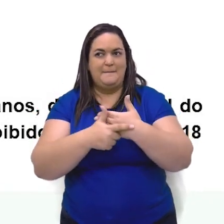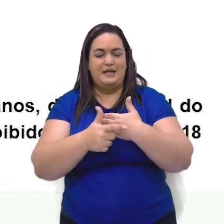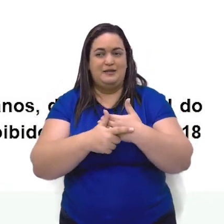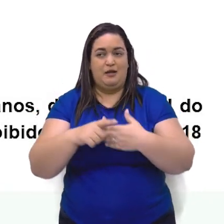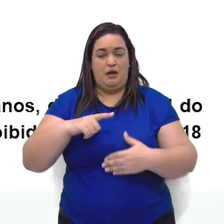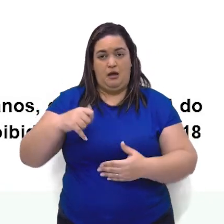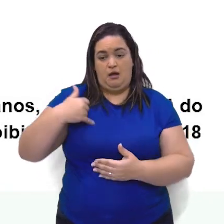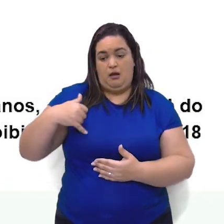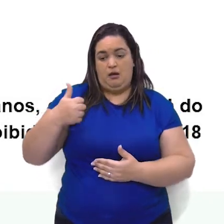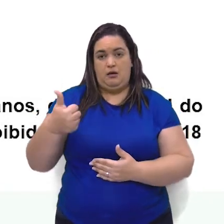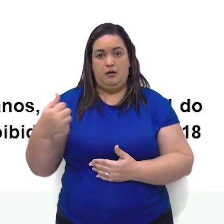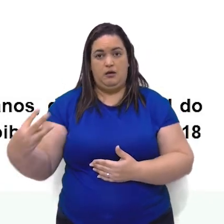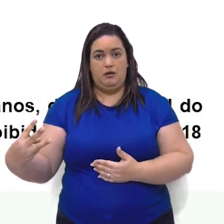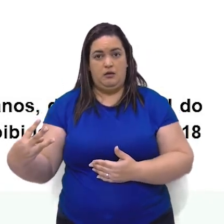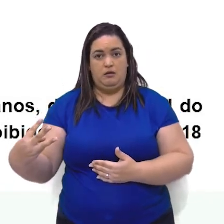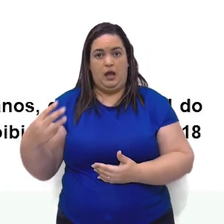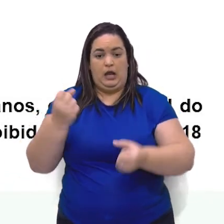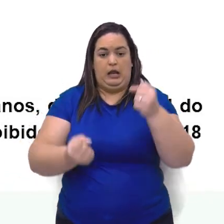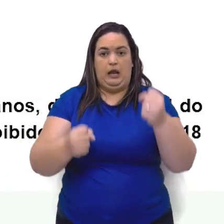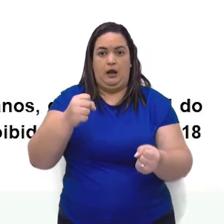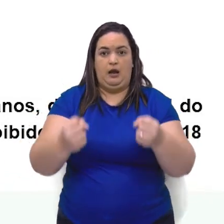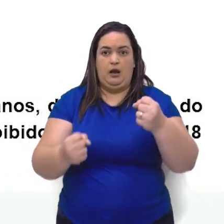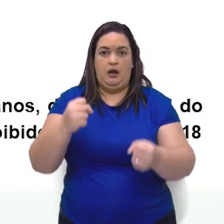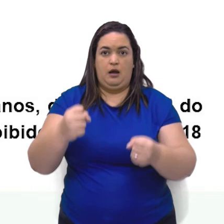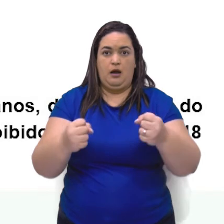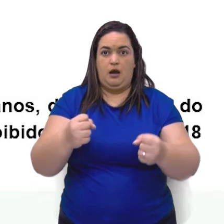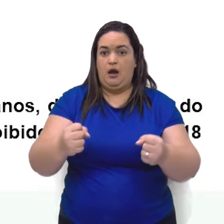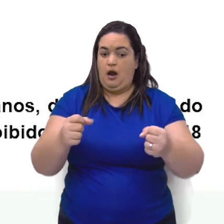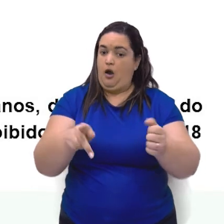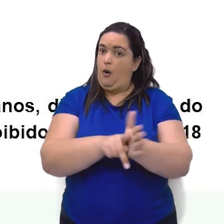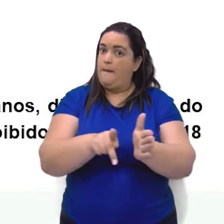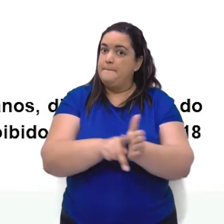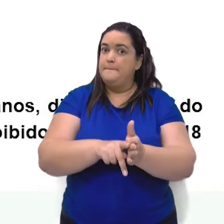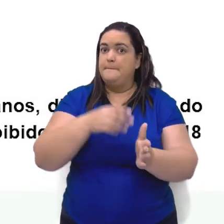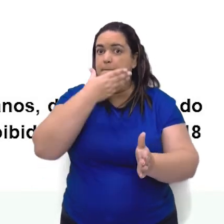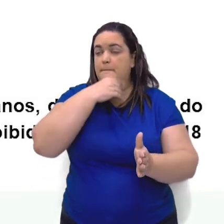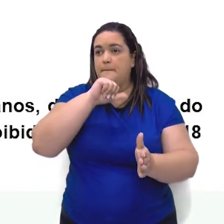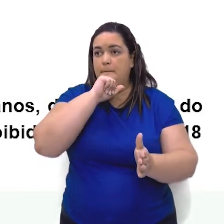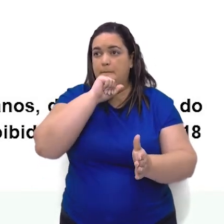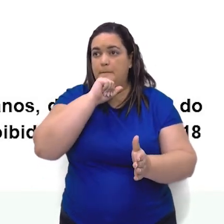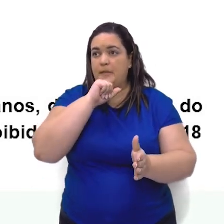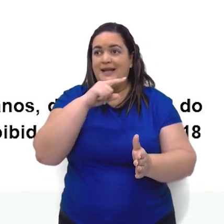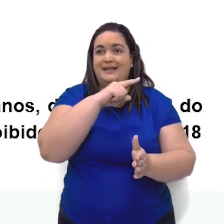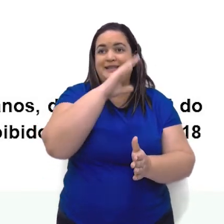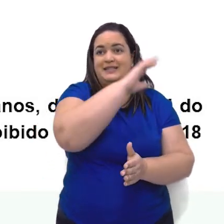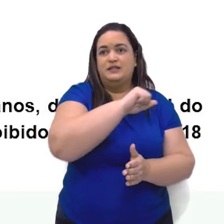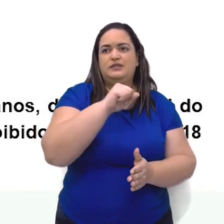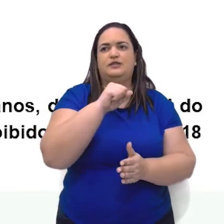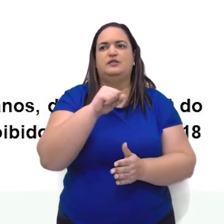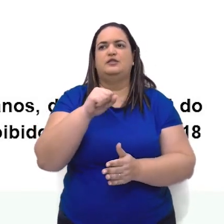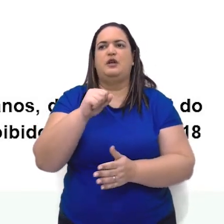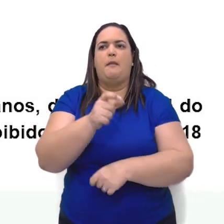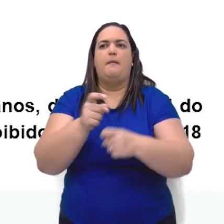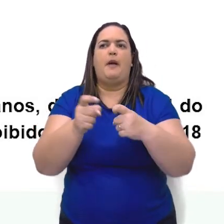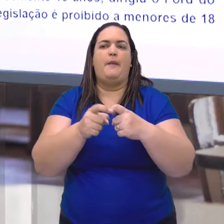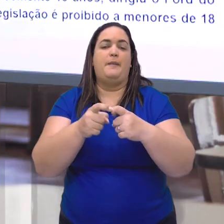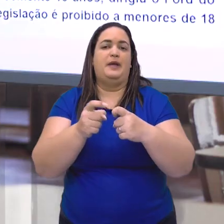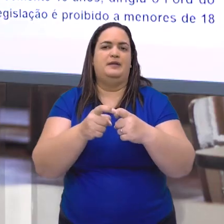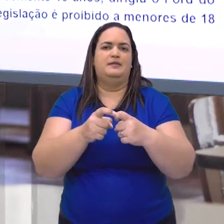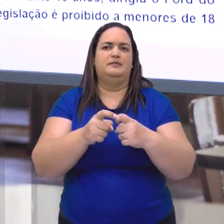pai para ir buscar um médico para os pais? Pela nossa legislação é proibido a menores de 18 anos